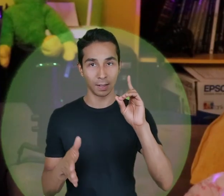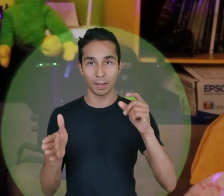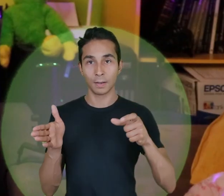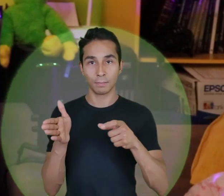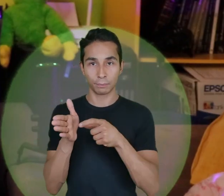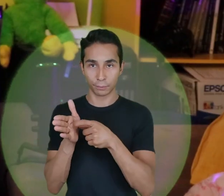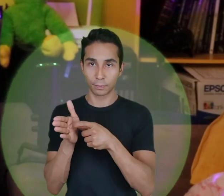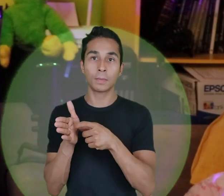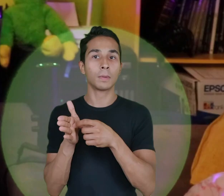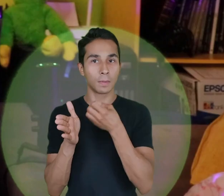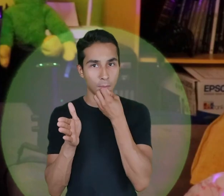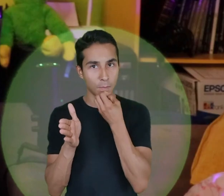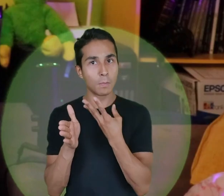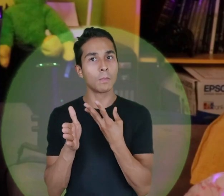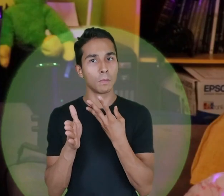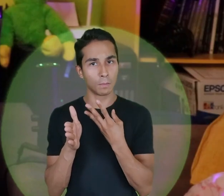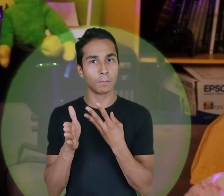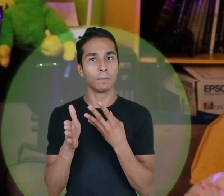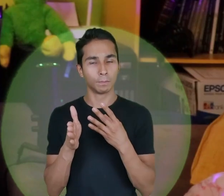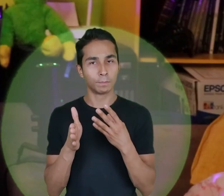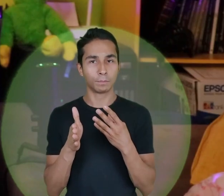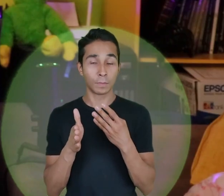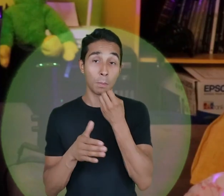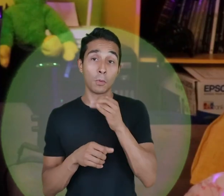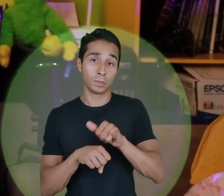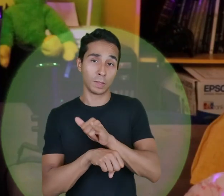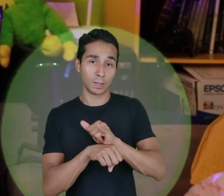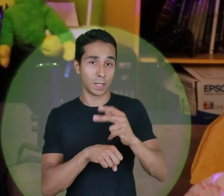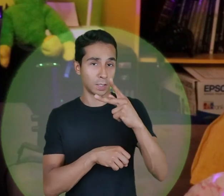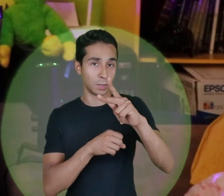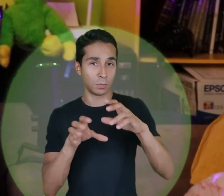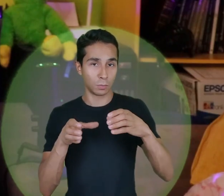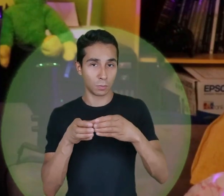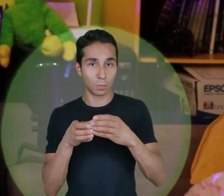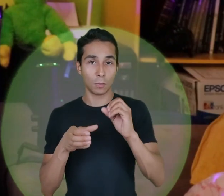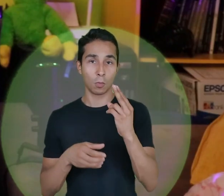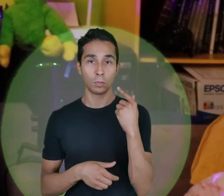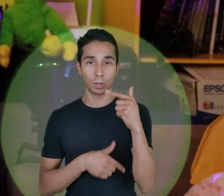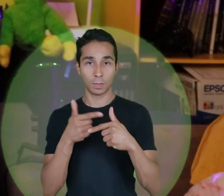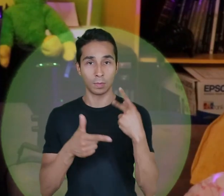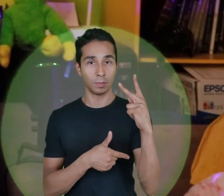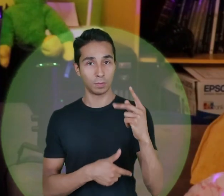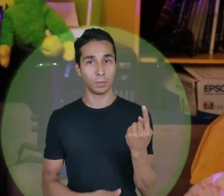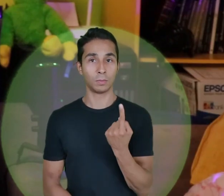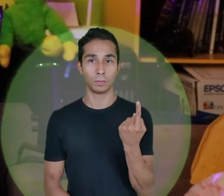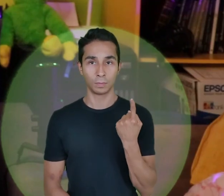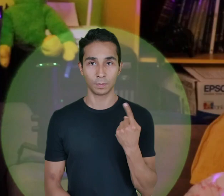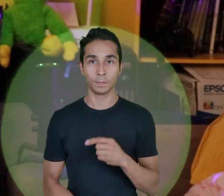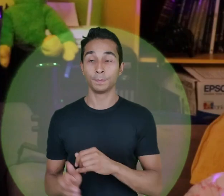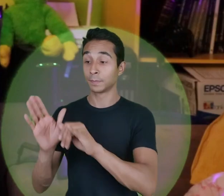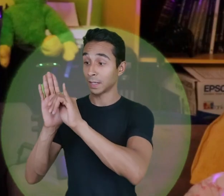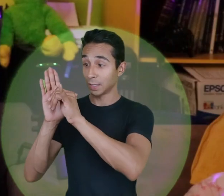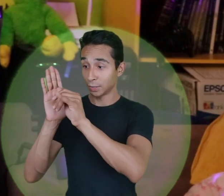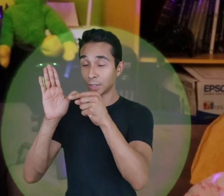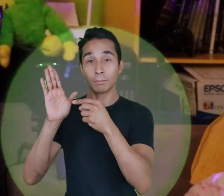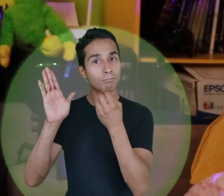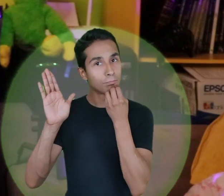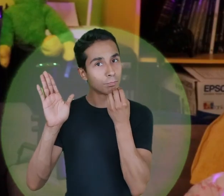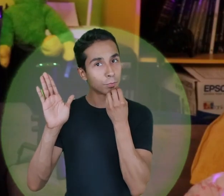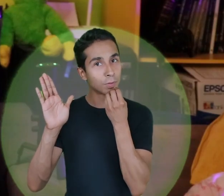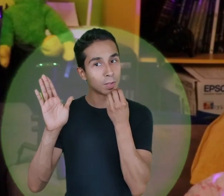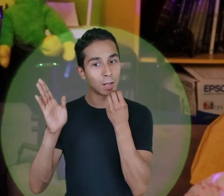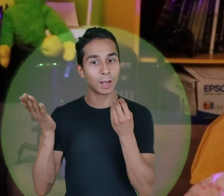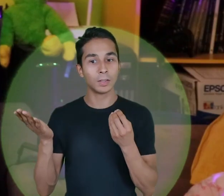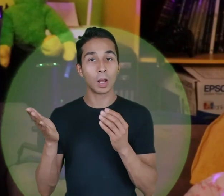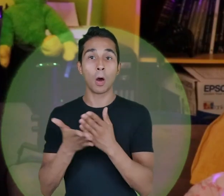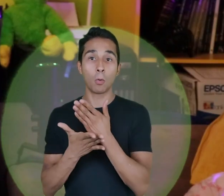pensar em equipamentos ali, né, para o seu grupo, para você mesmo, Os editais eles são uma boa oportunidade. Muitos editais eles